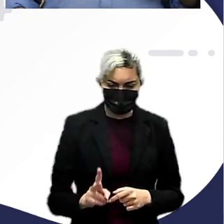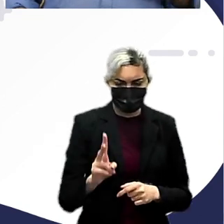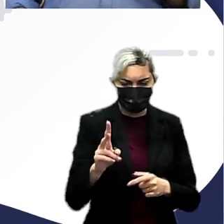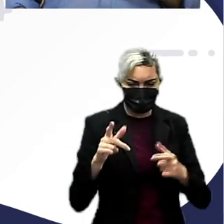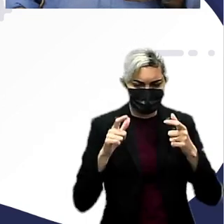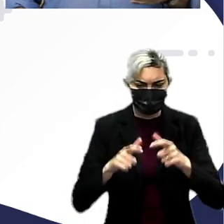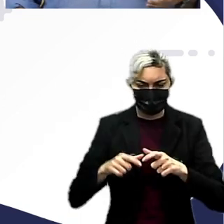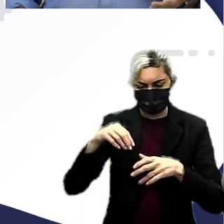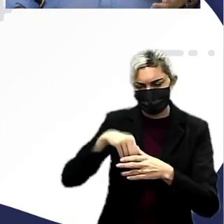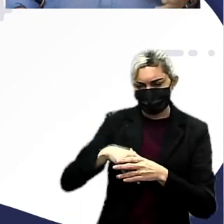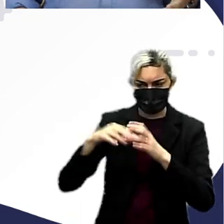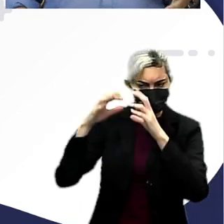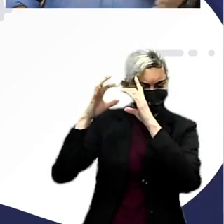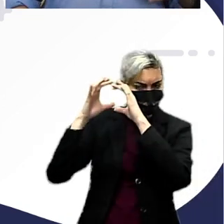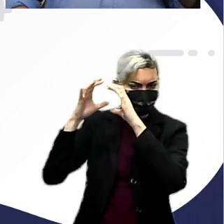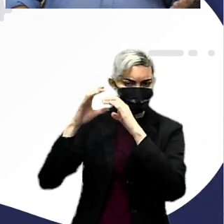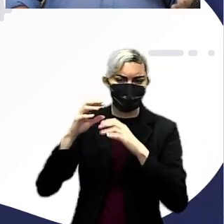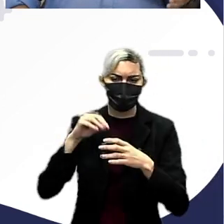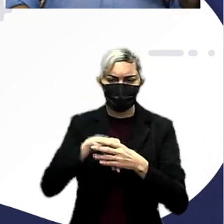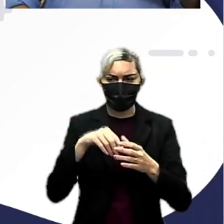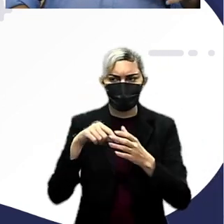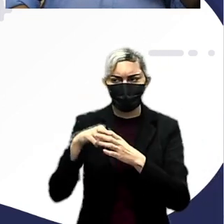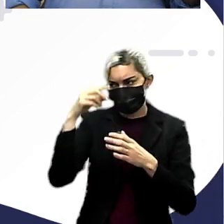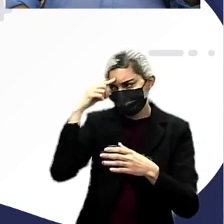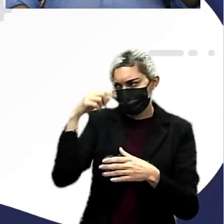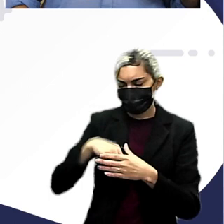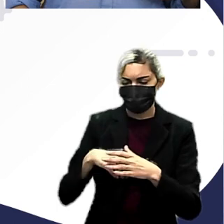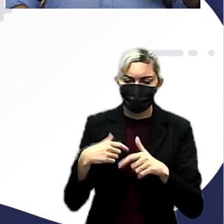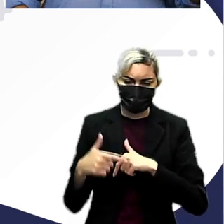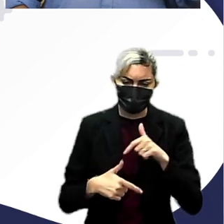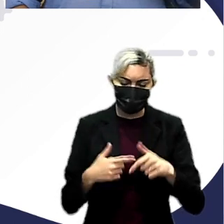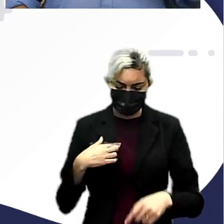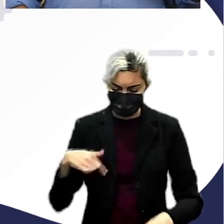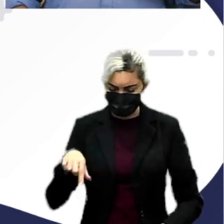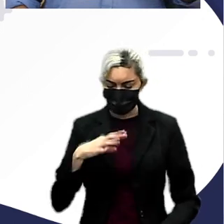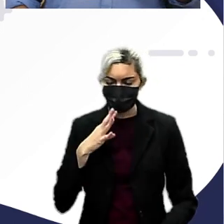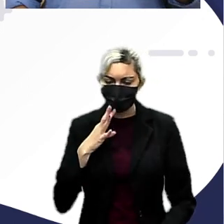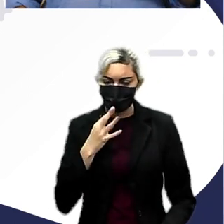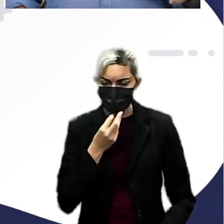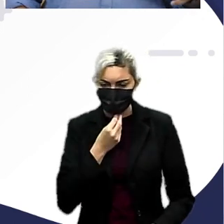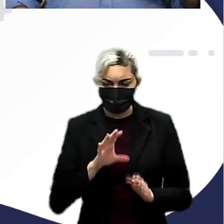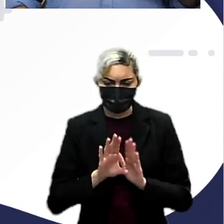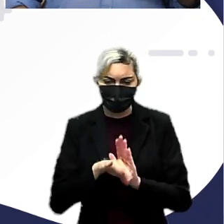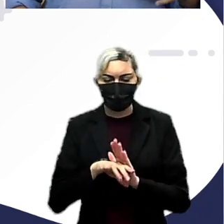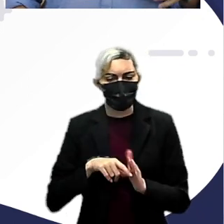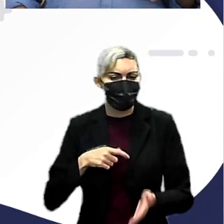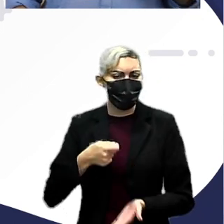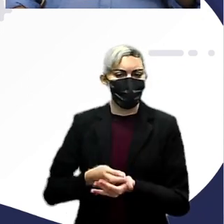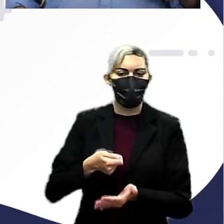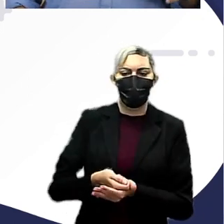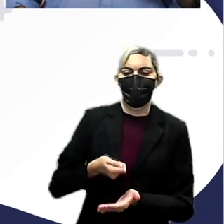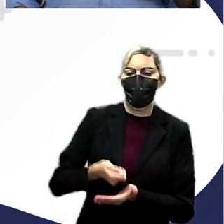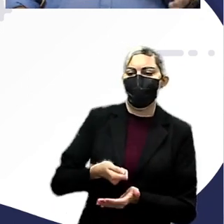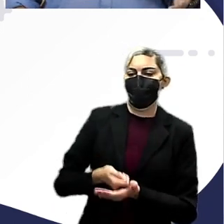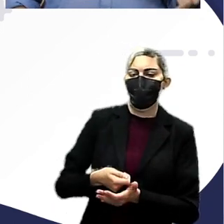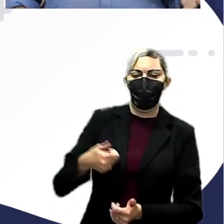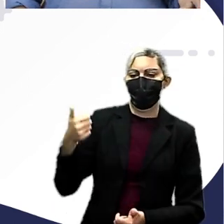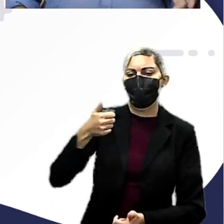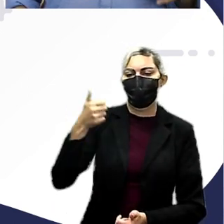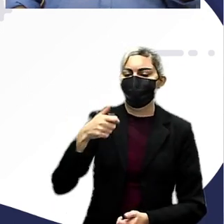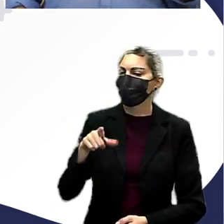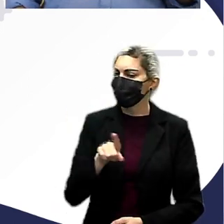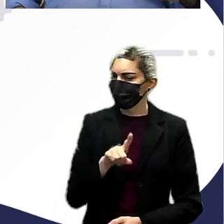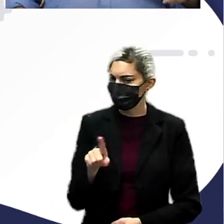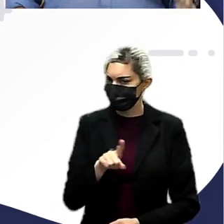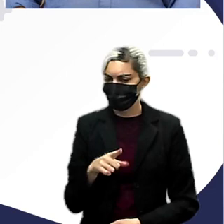ilha dentro das organizações imaginando que o nosso conhecimento, o nosso conceito é o que deve predominar, é o que deve prevalecer. Não,